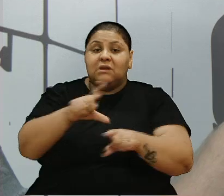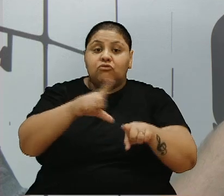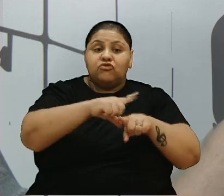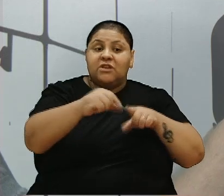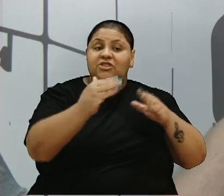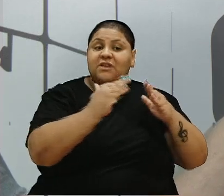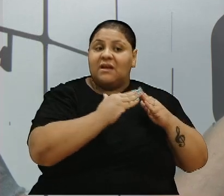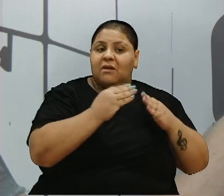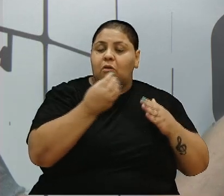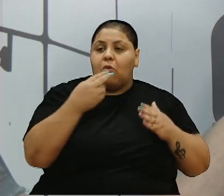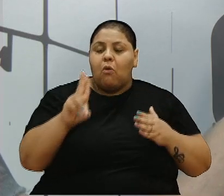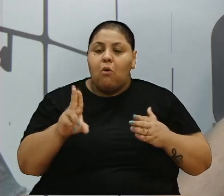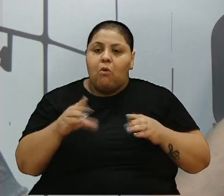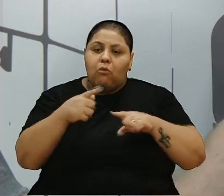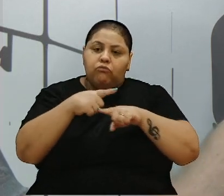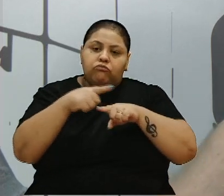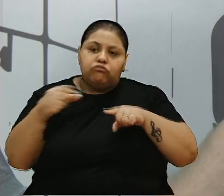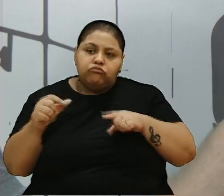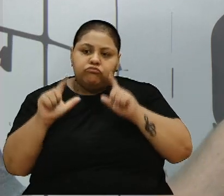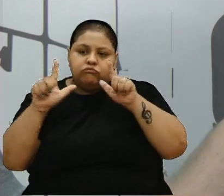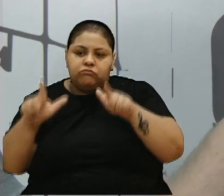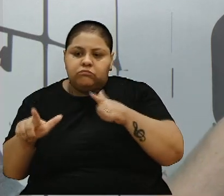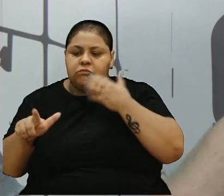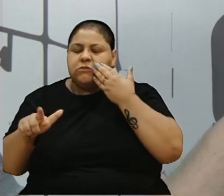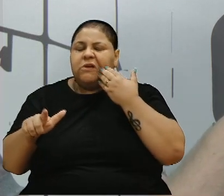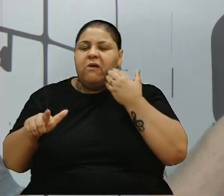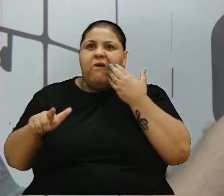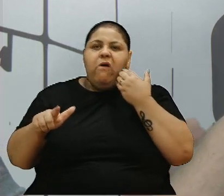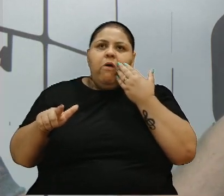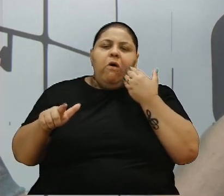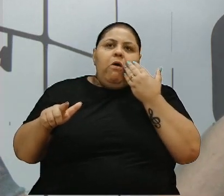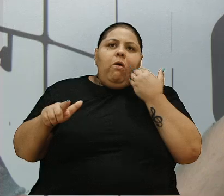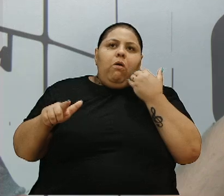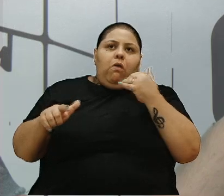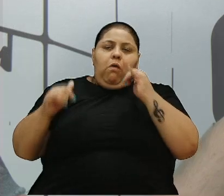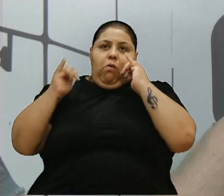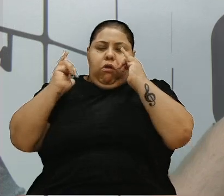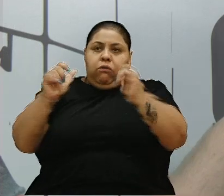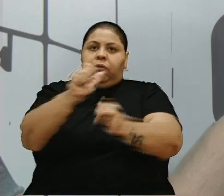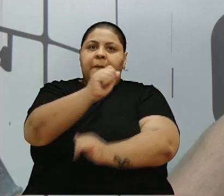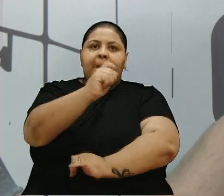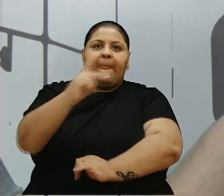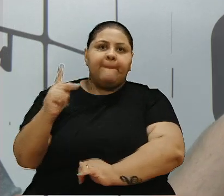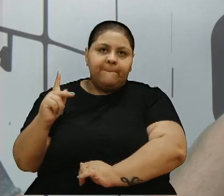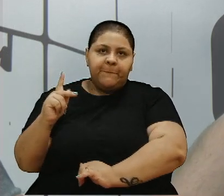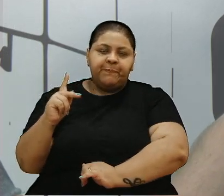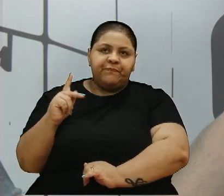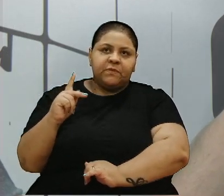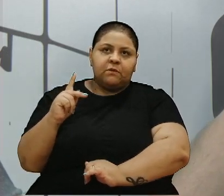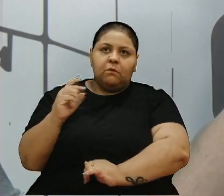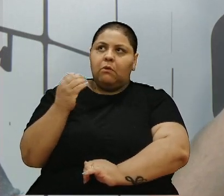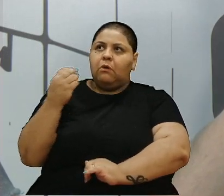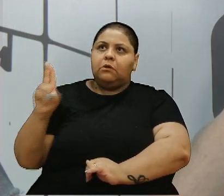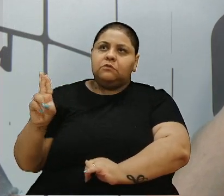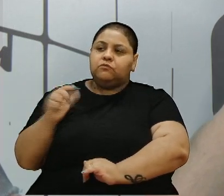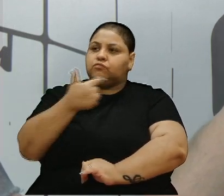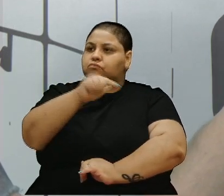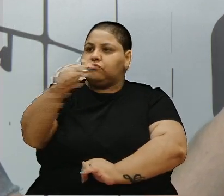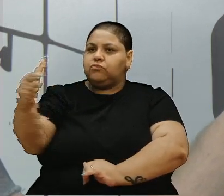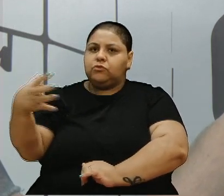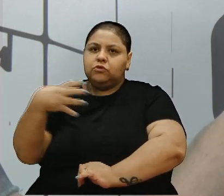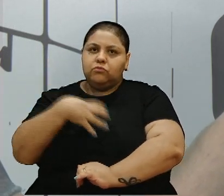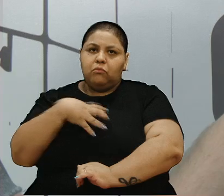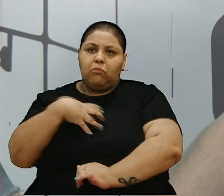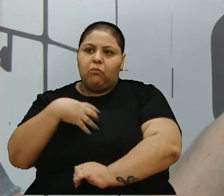ou estão saindo em locais de transporte por aplicativo, né, ou de outro meio, ou vindo